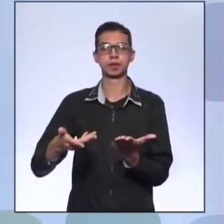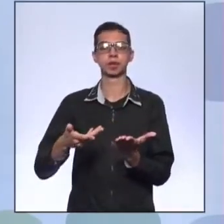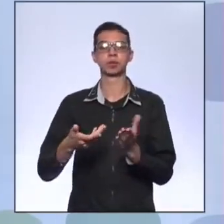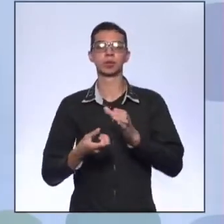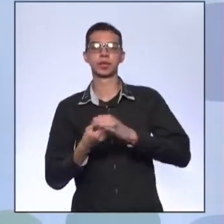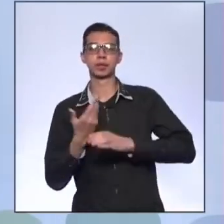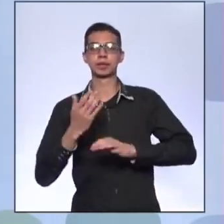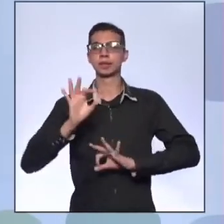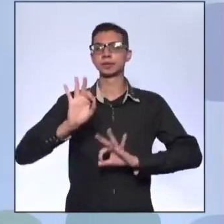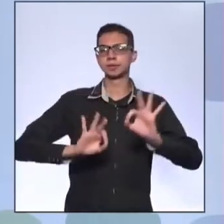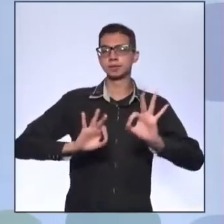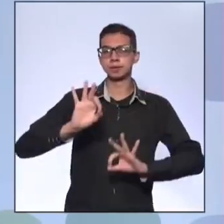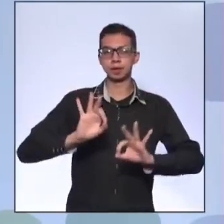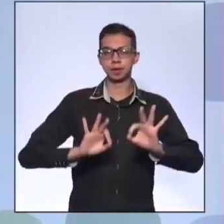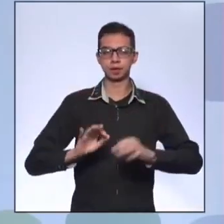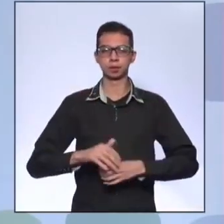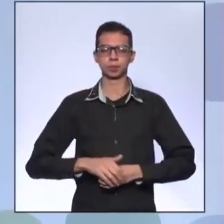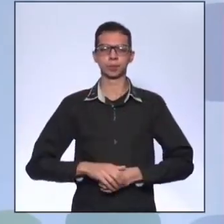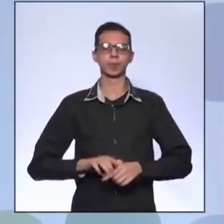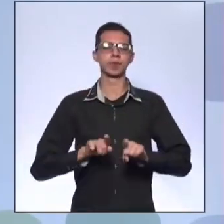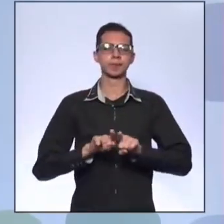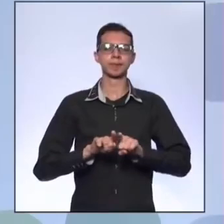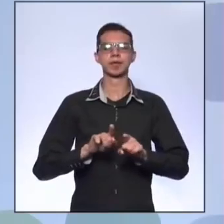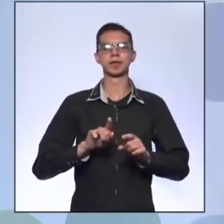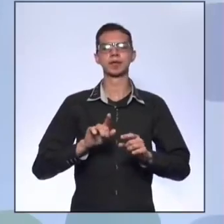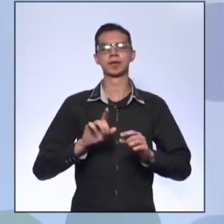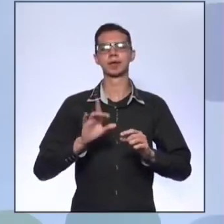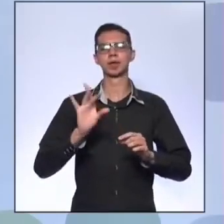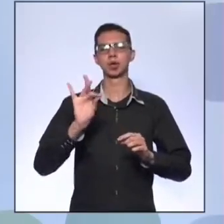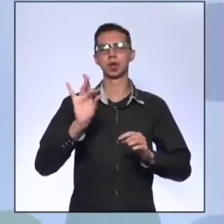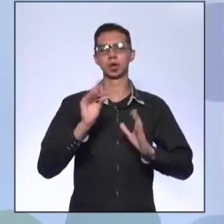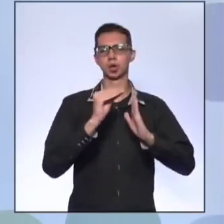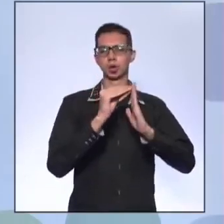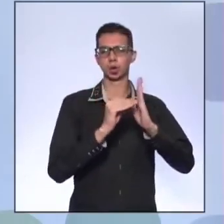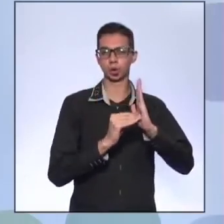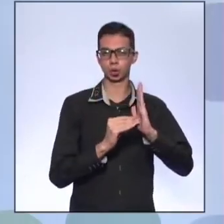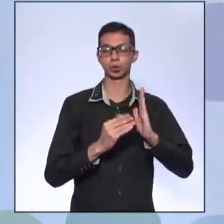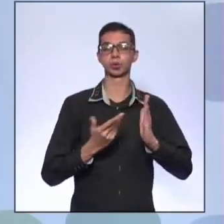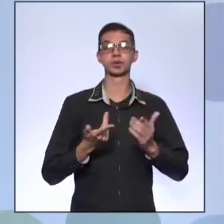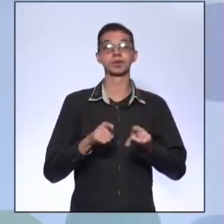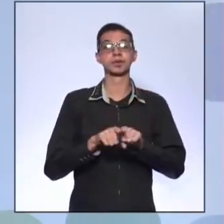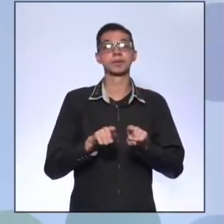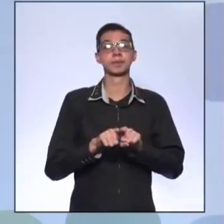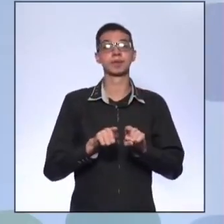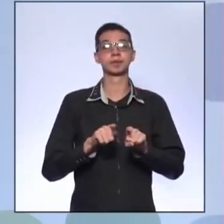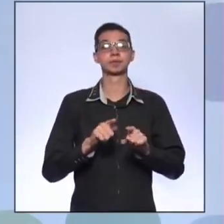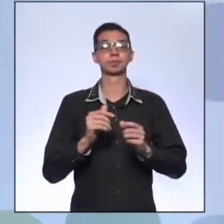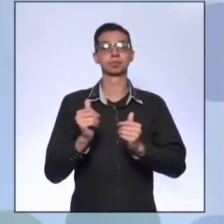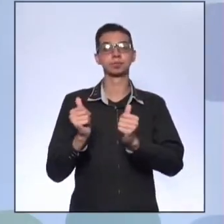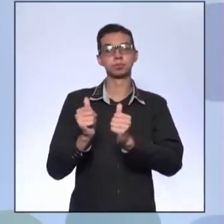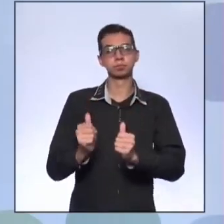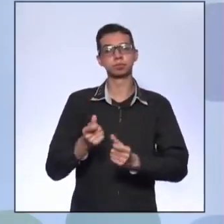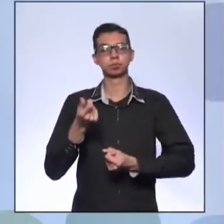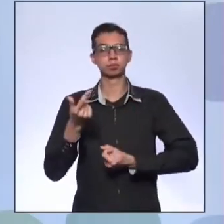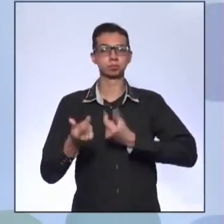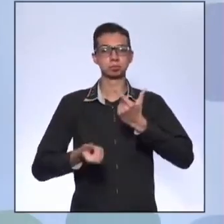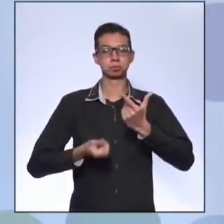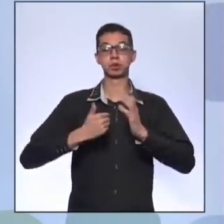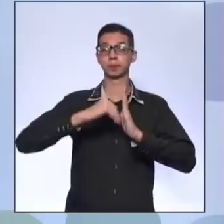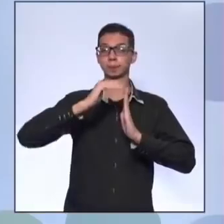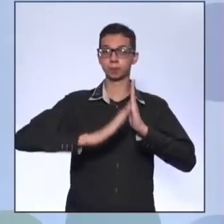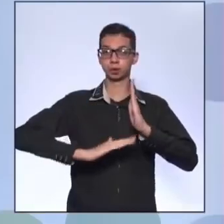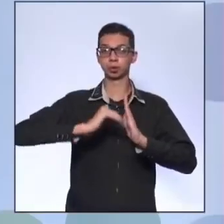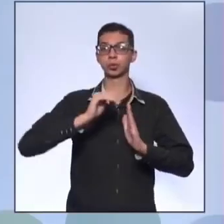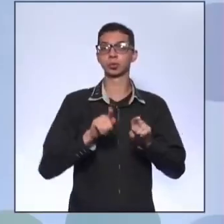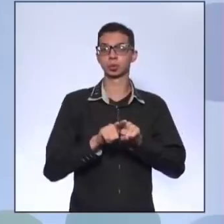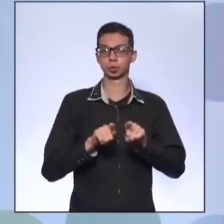de obras, colagens, algumas esculturas, pinturas, enfim. Vários elementos